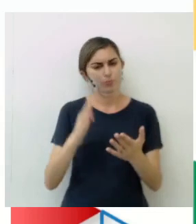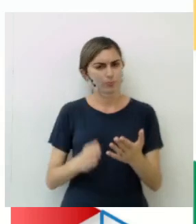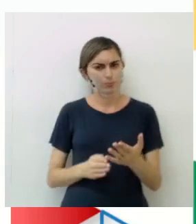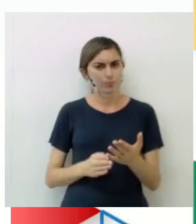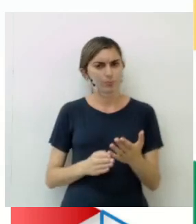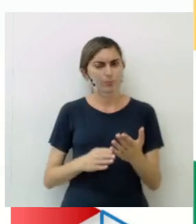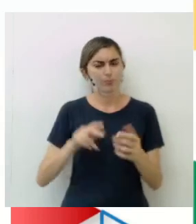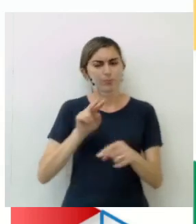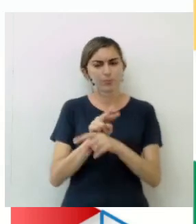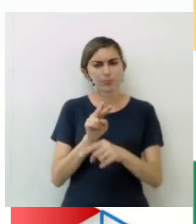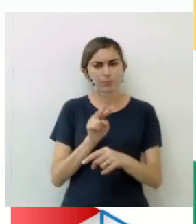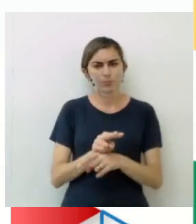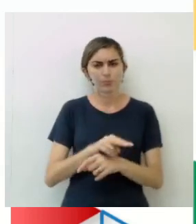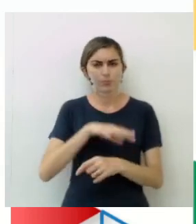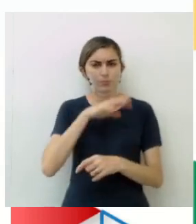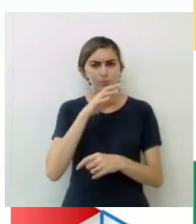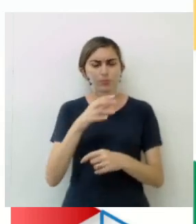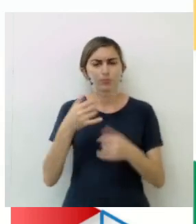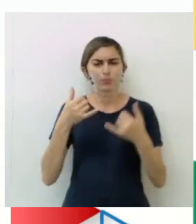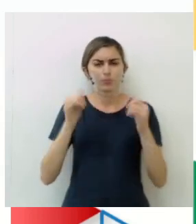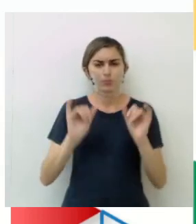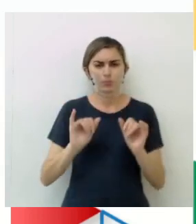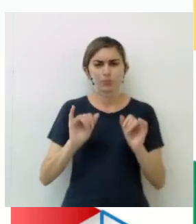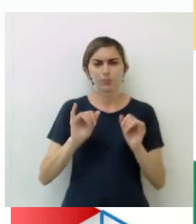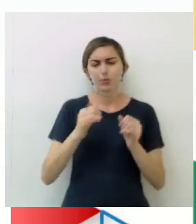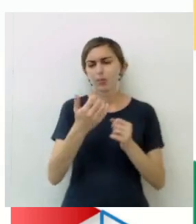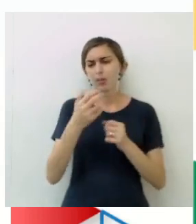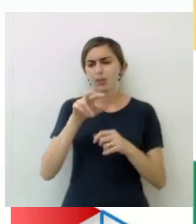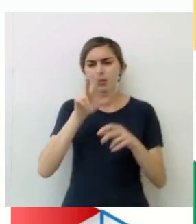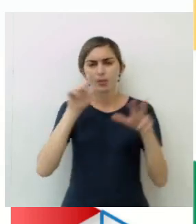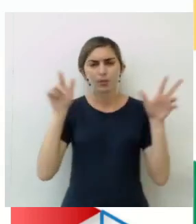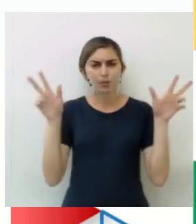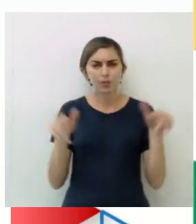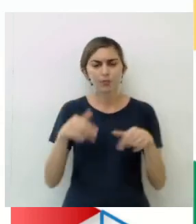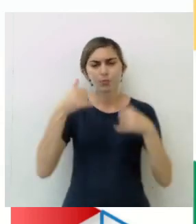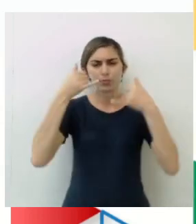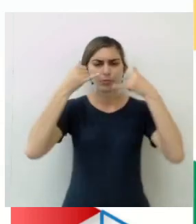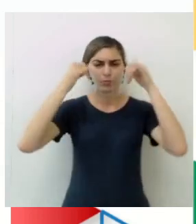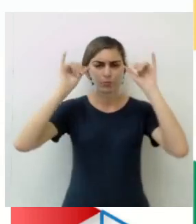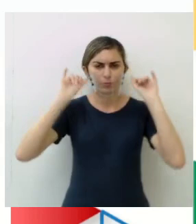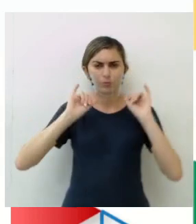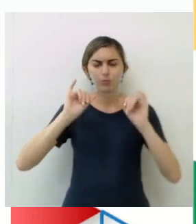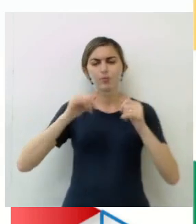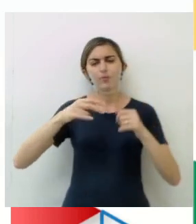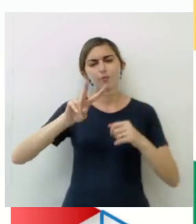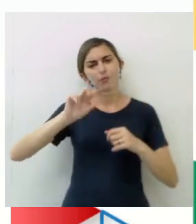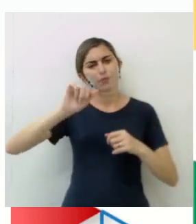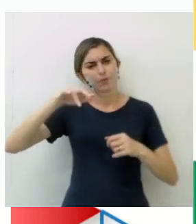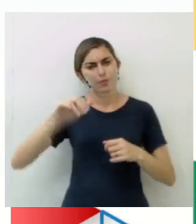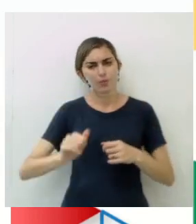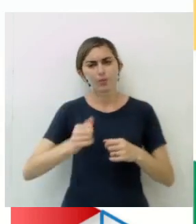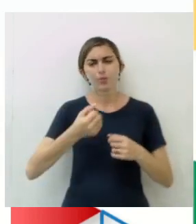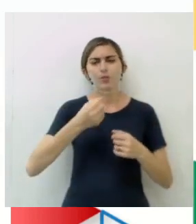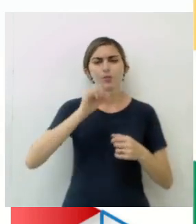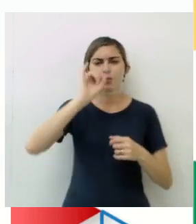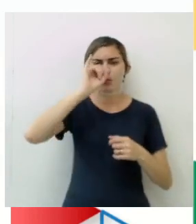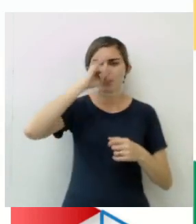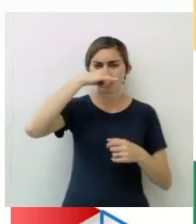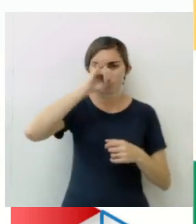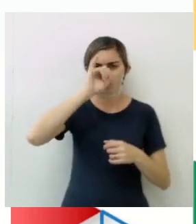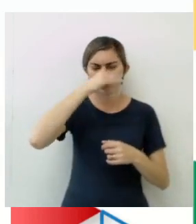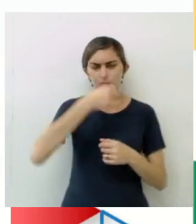área da pecuária. Galináceos, que são as aves, bovinos, bois e vacas, suínos,